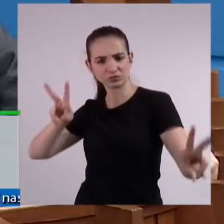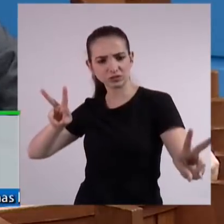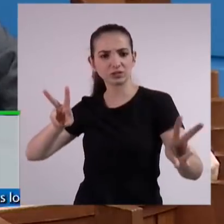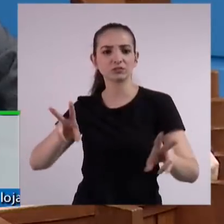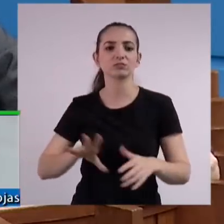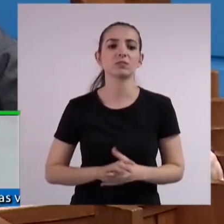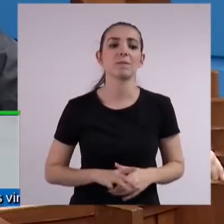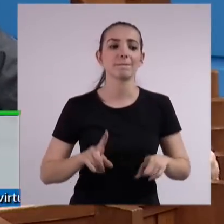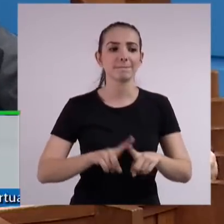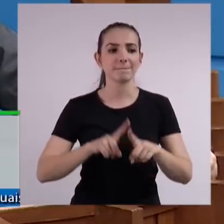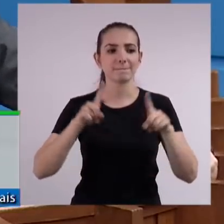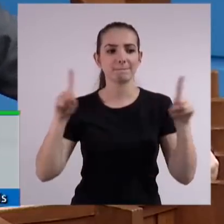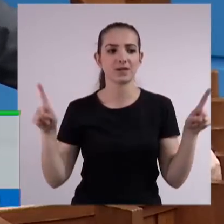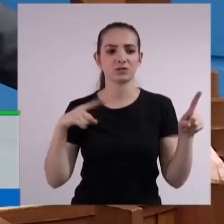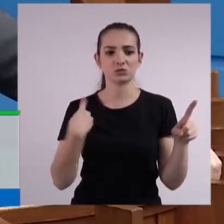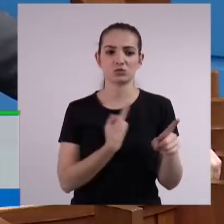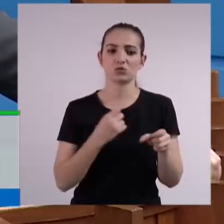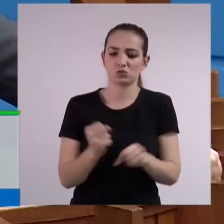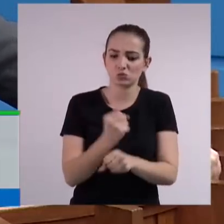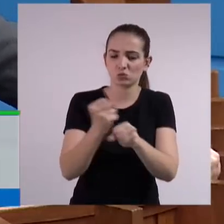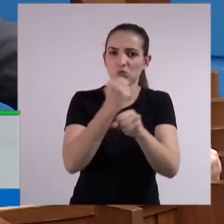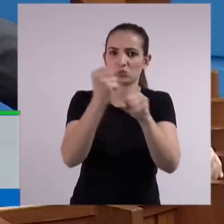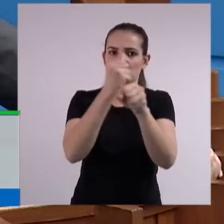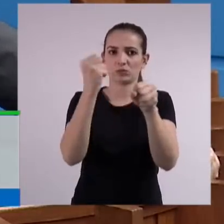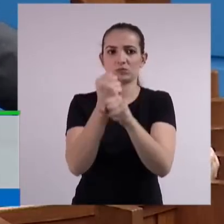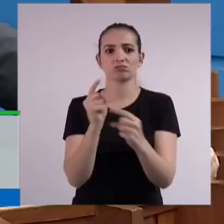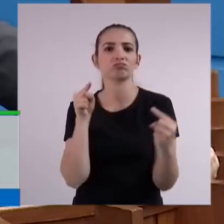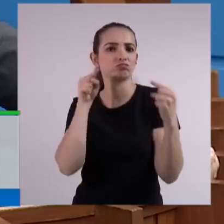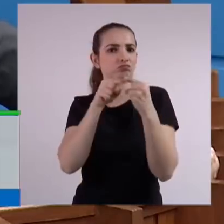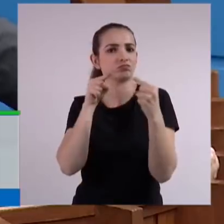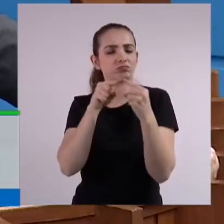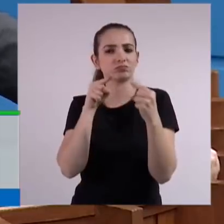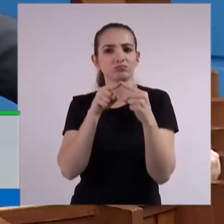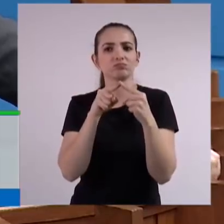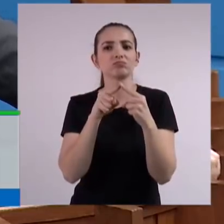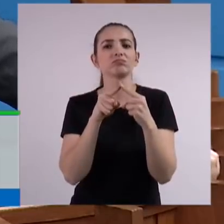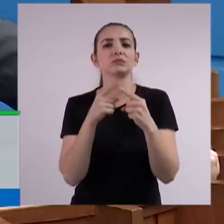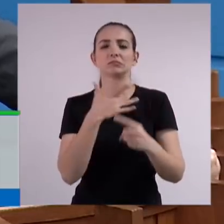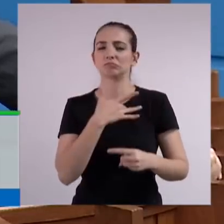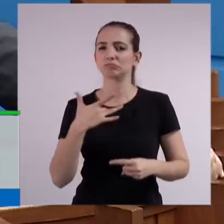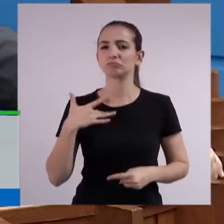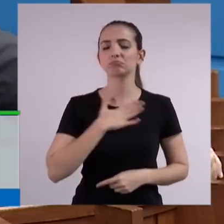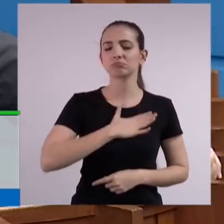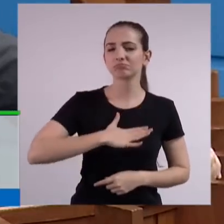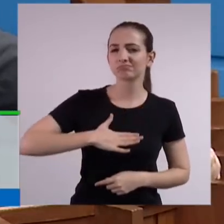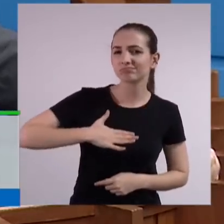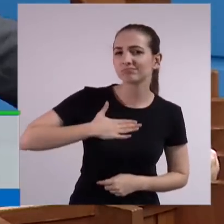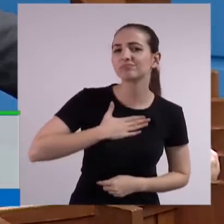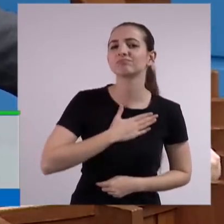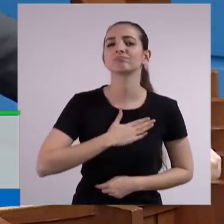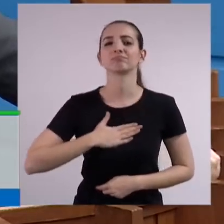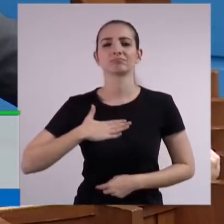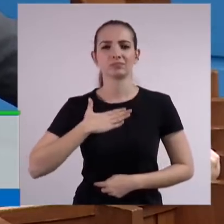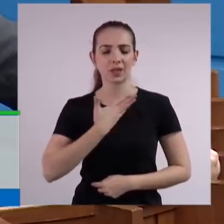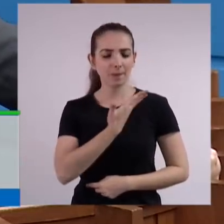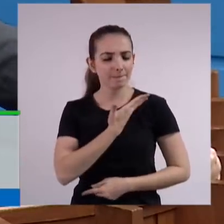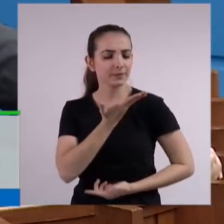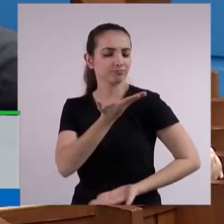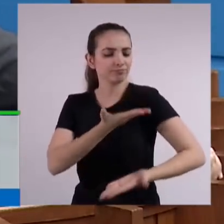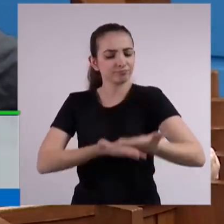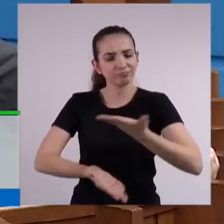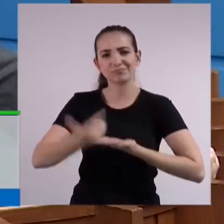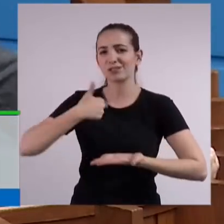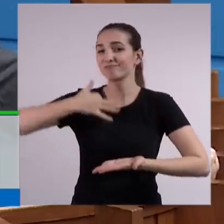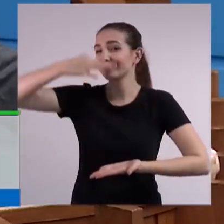momentos, mas construímos uma relação extremamente saudável, que com certeza eu